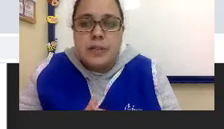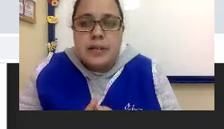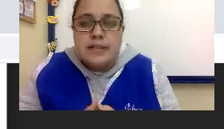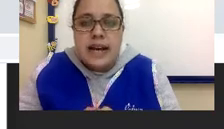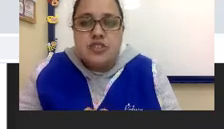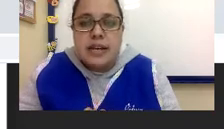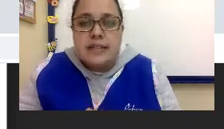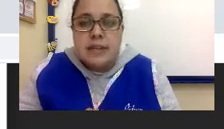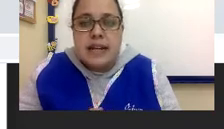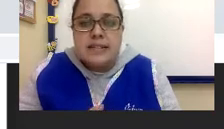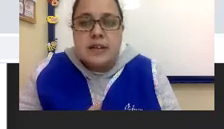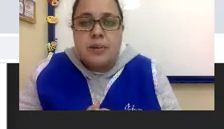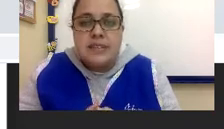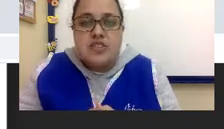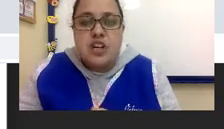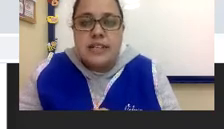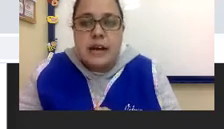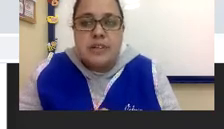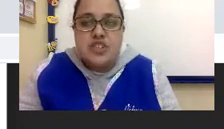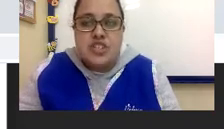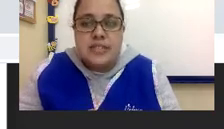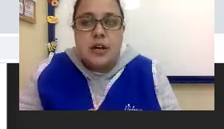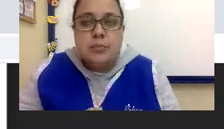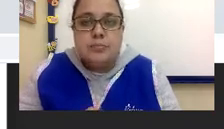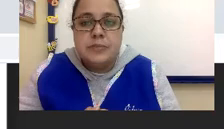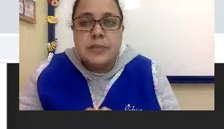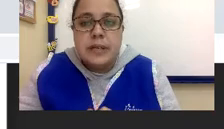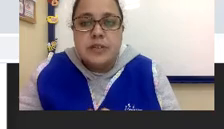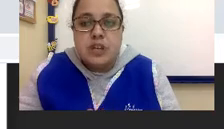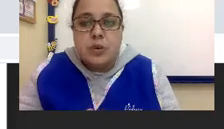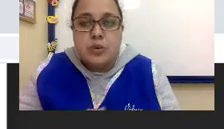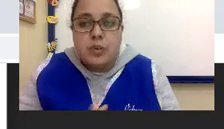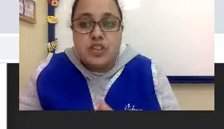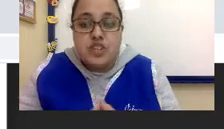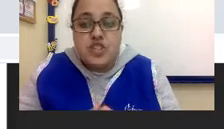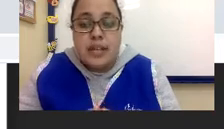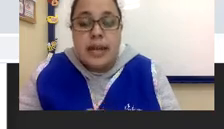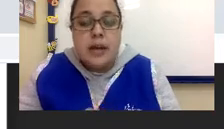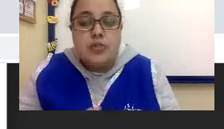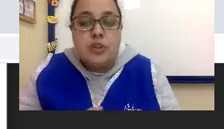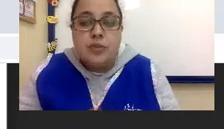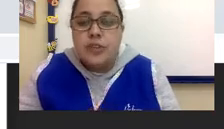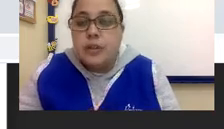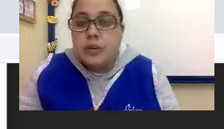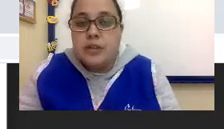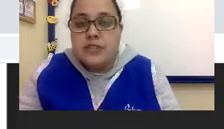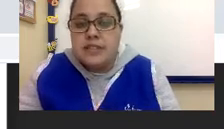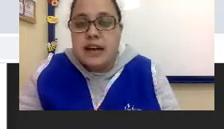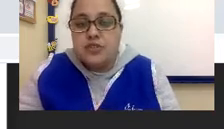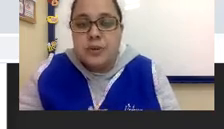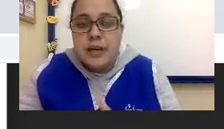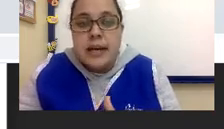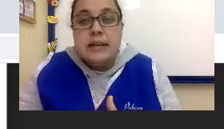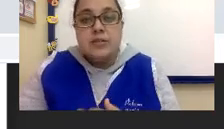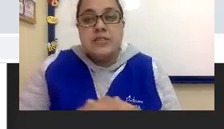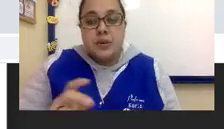pessoal? Você acha que as amilases estão presentes só na etapa da digestão? De acordo com o que a gente já leu, já ouviu, o que vocês